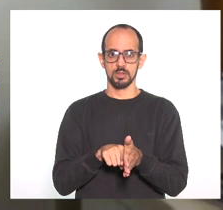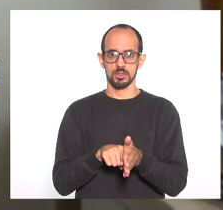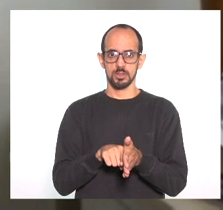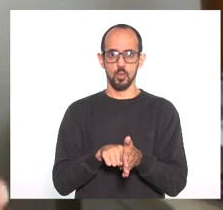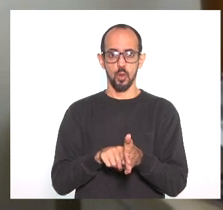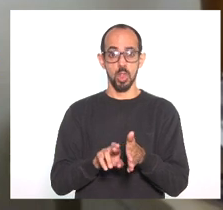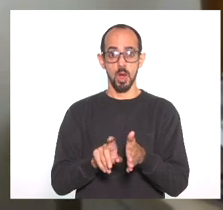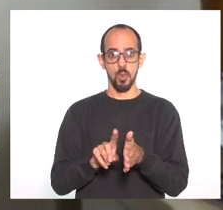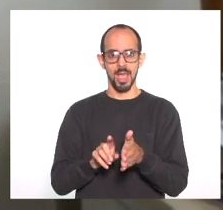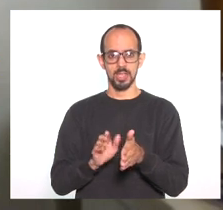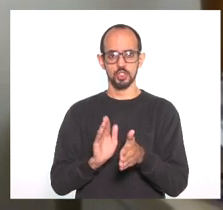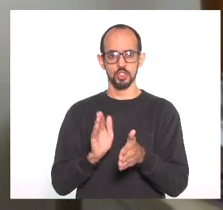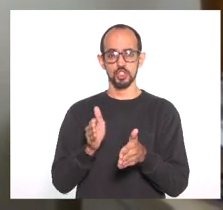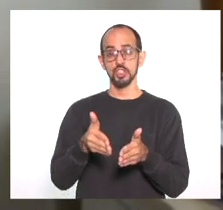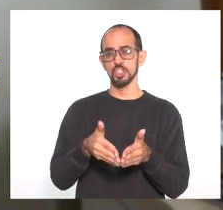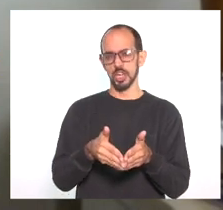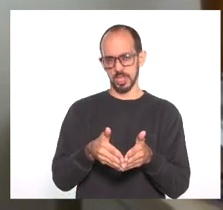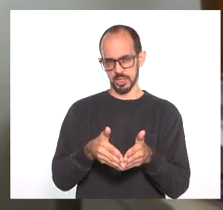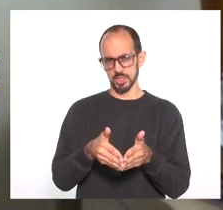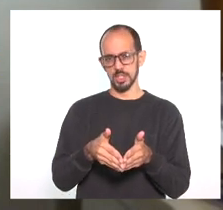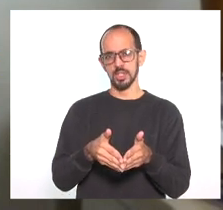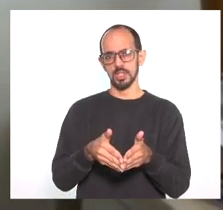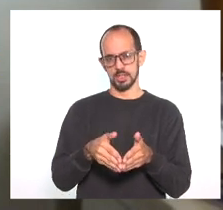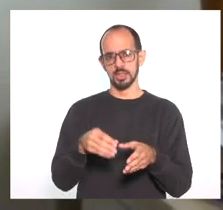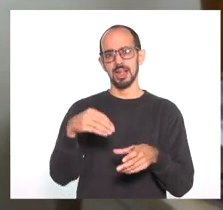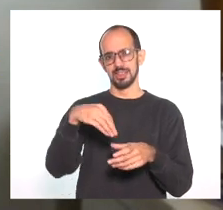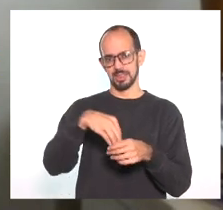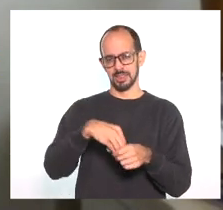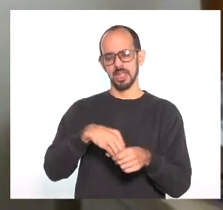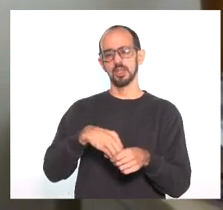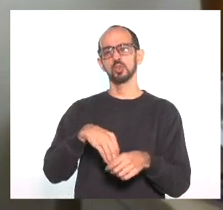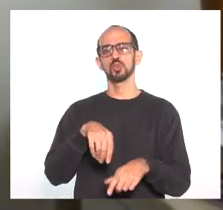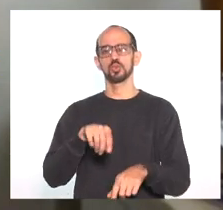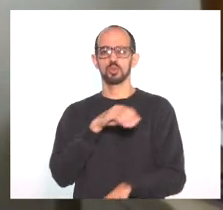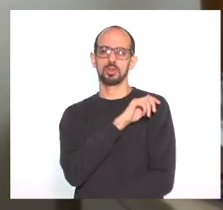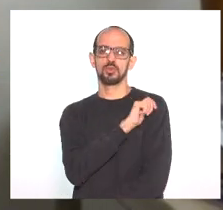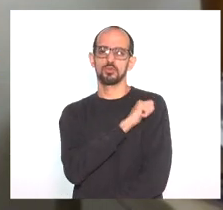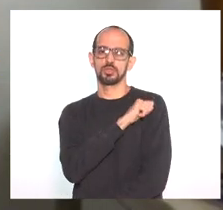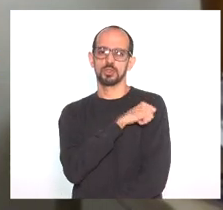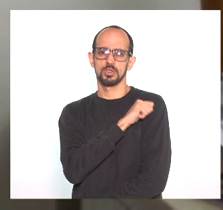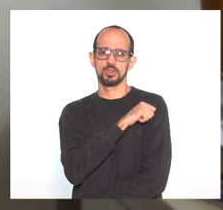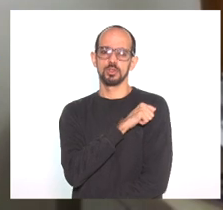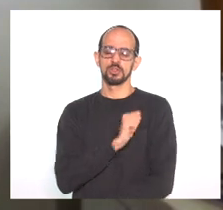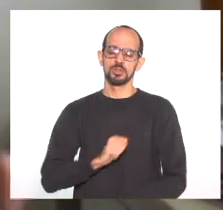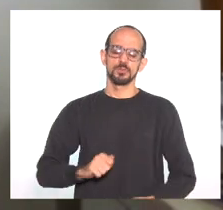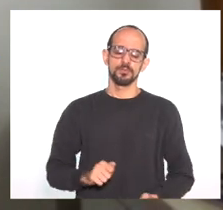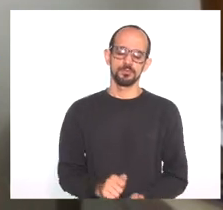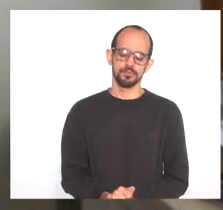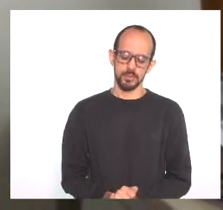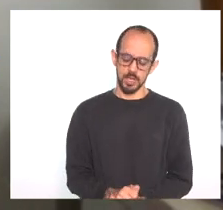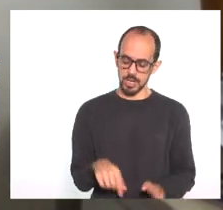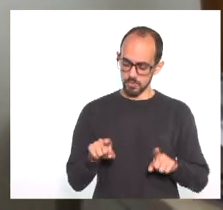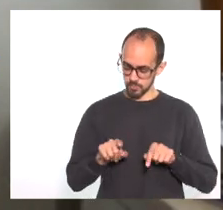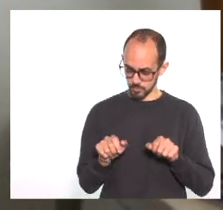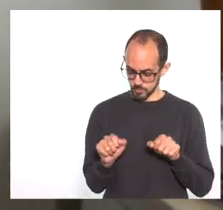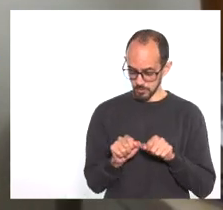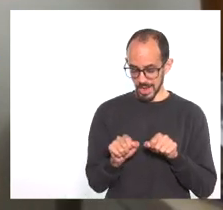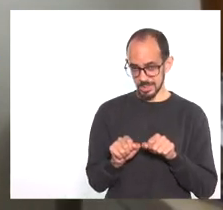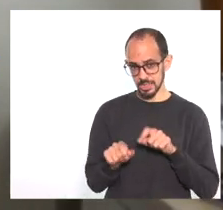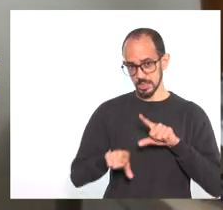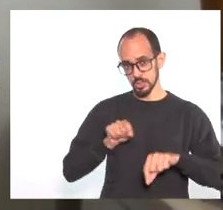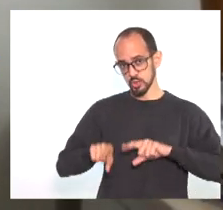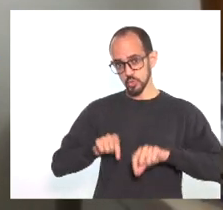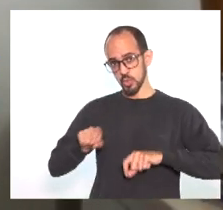indireta, ela está dentro dos entes fiscalizadores, a Associação dos Prefeitos Petroleiros. Ele faz essa preleção e depois